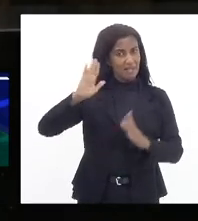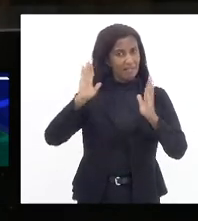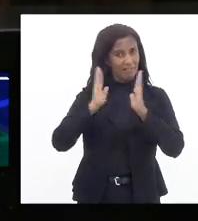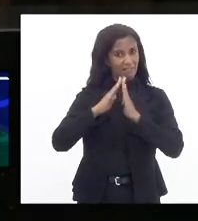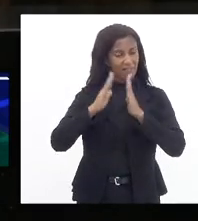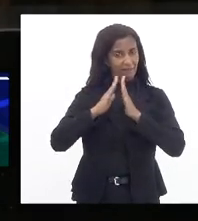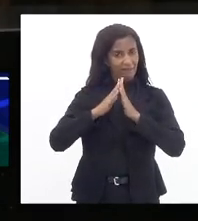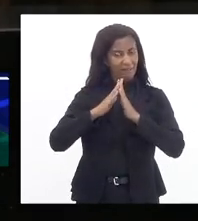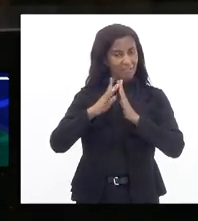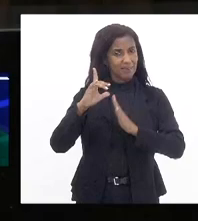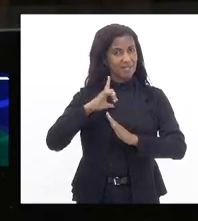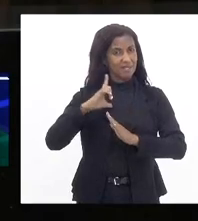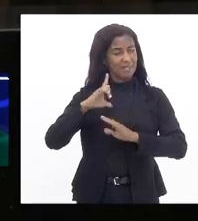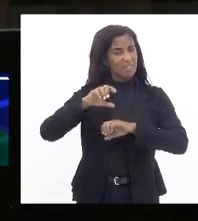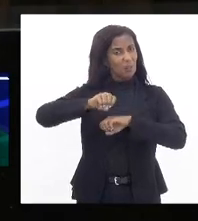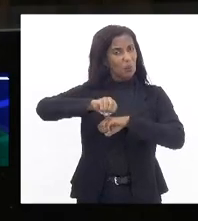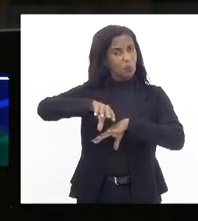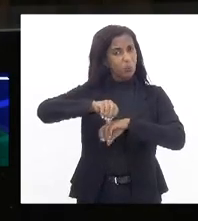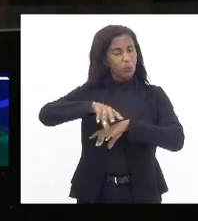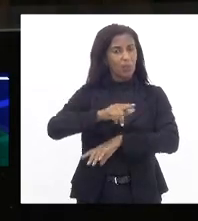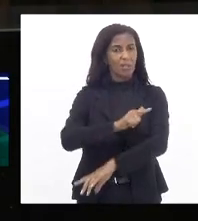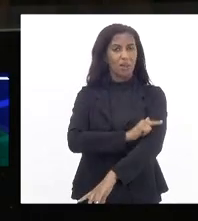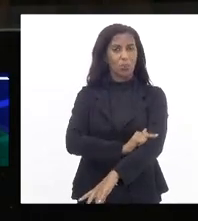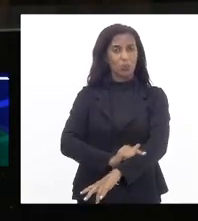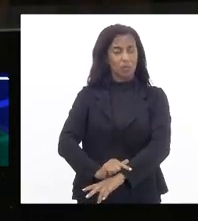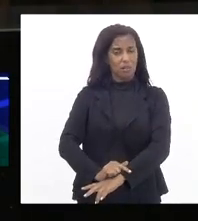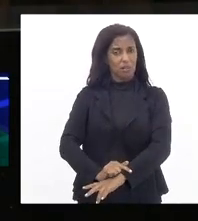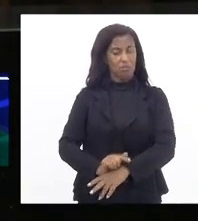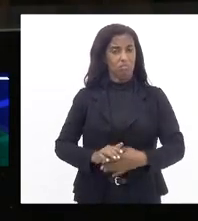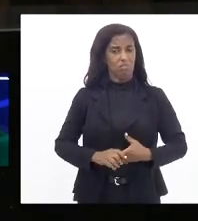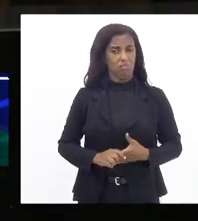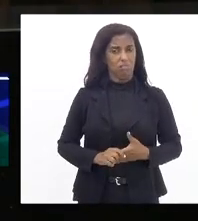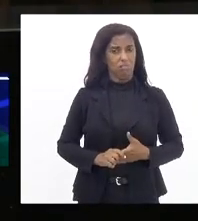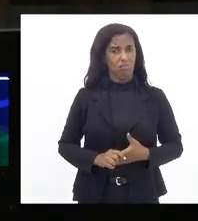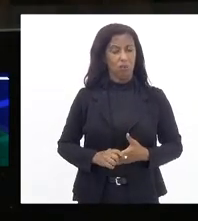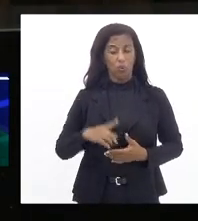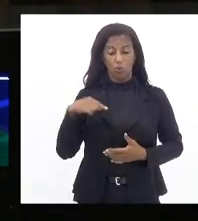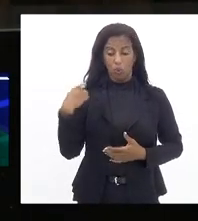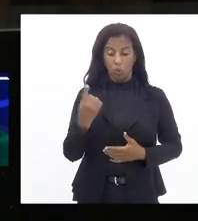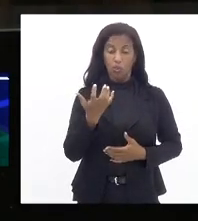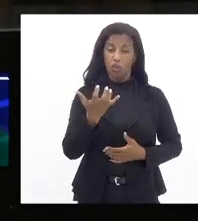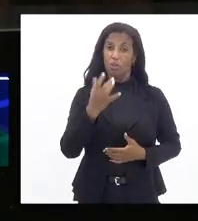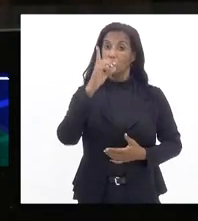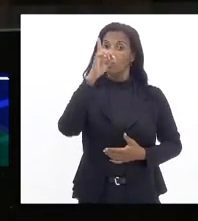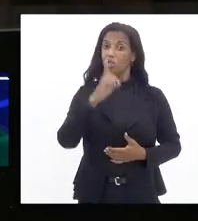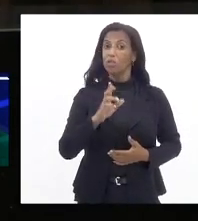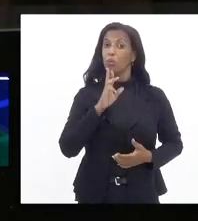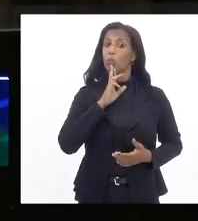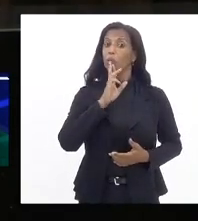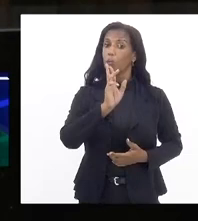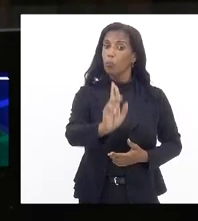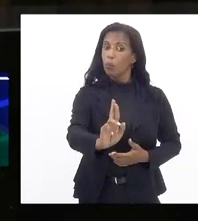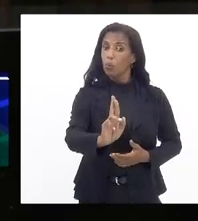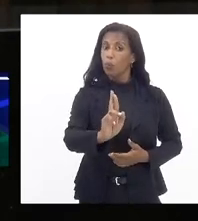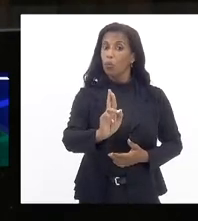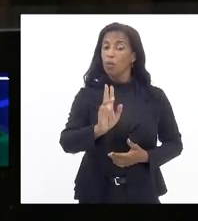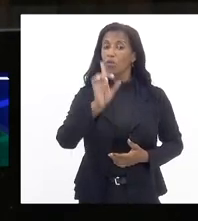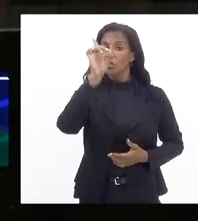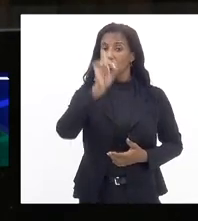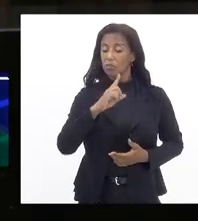o direito de resposta, nós queremos ter o direito, né, de sermos